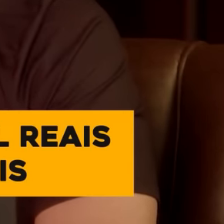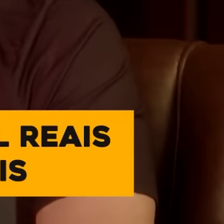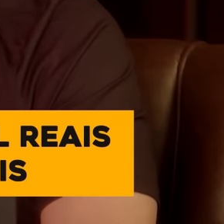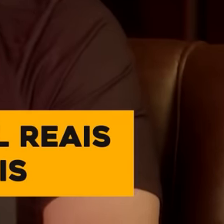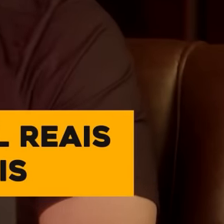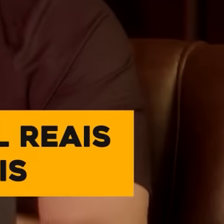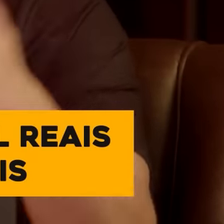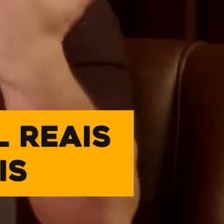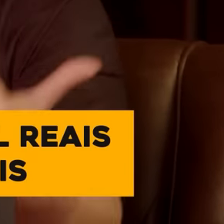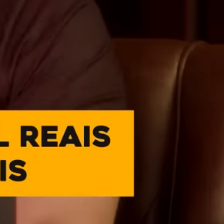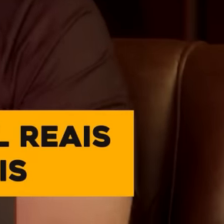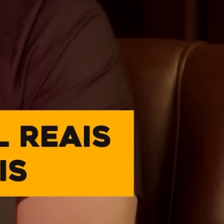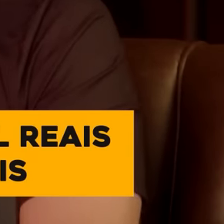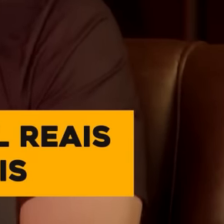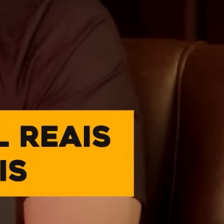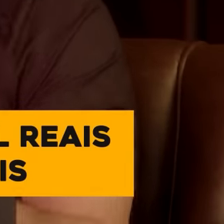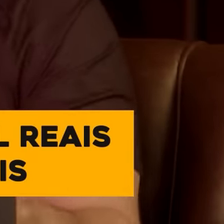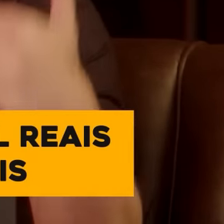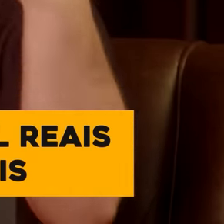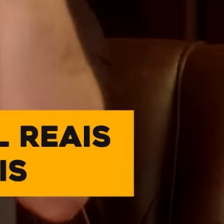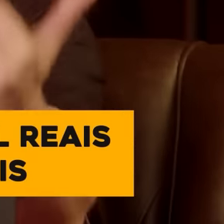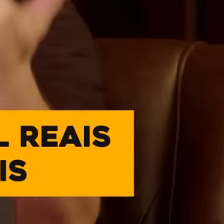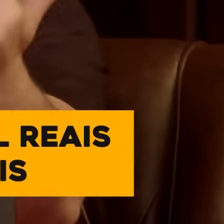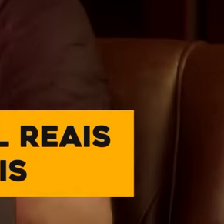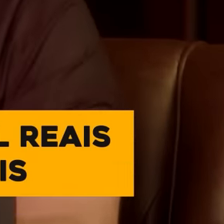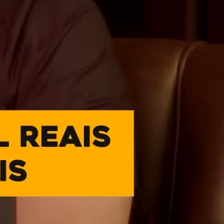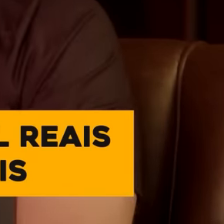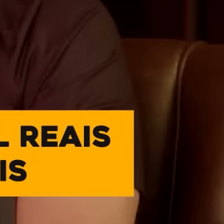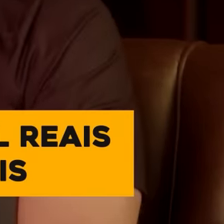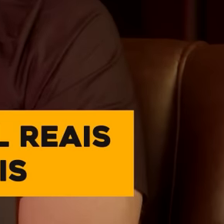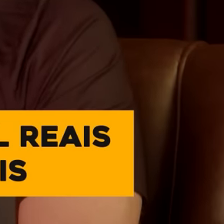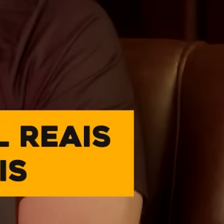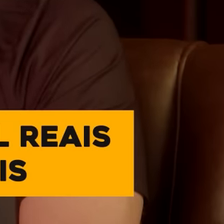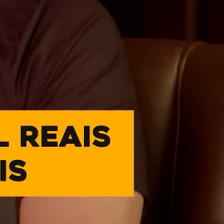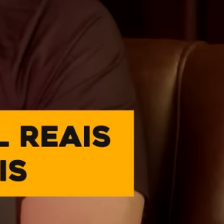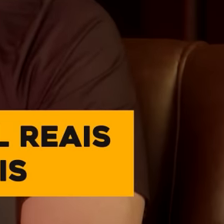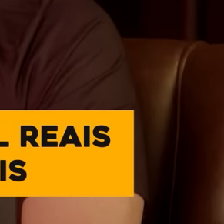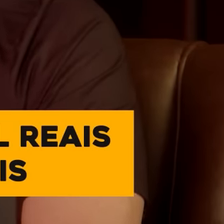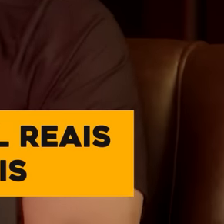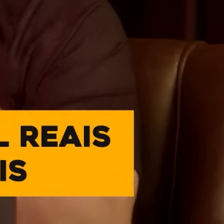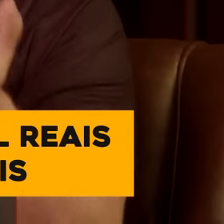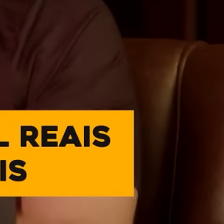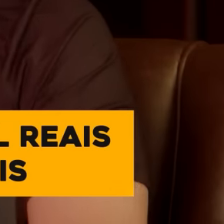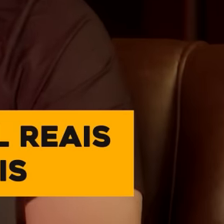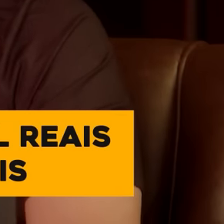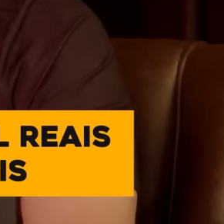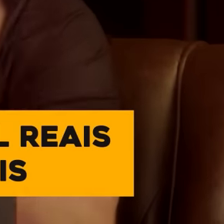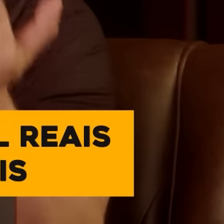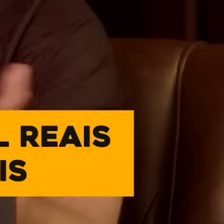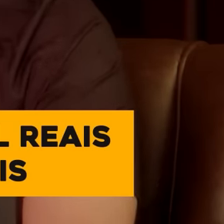na descrição desse vídeo eu tô te dando um código promocional e até r$ 1000 e 40 rodadas gratuitas para você entender